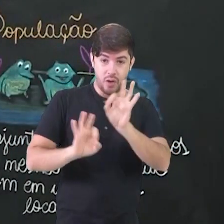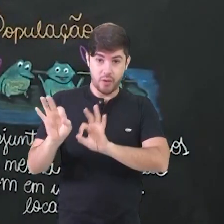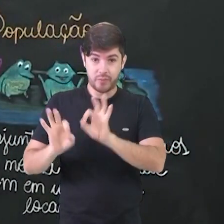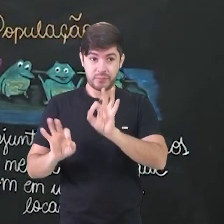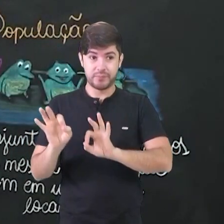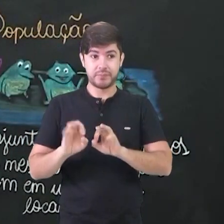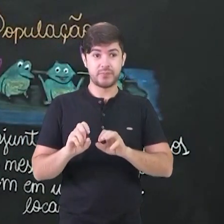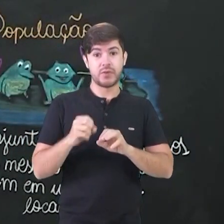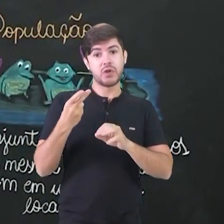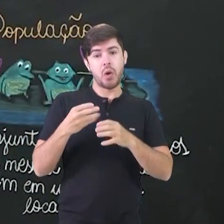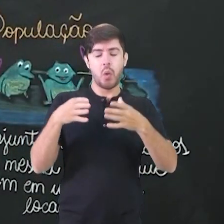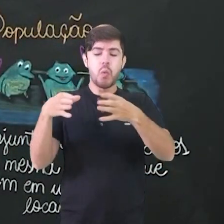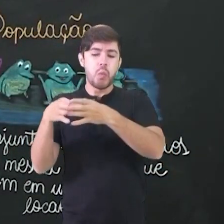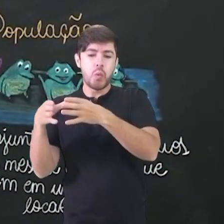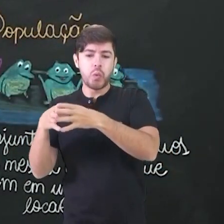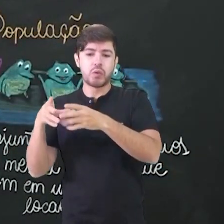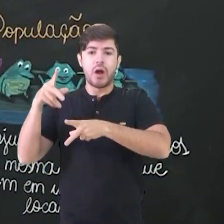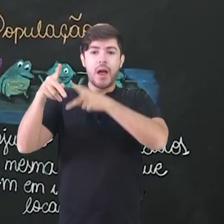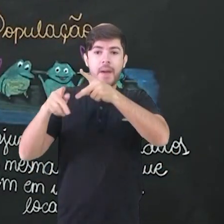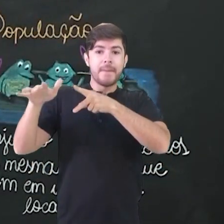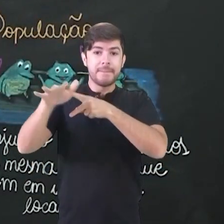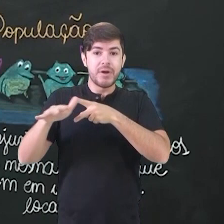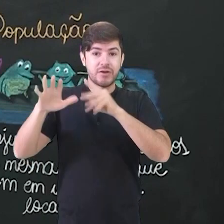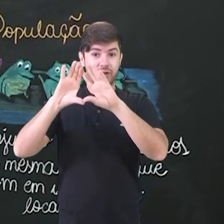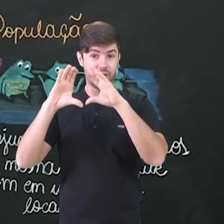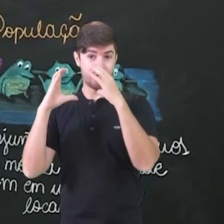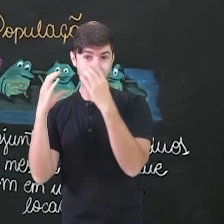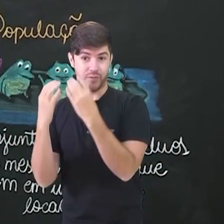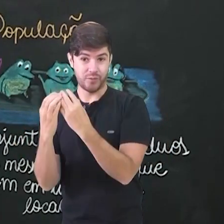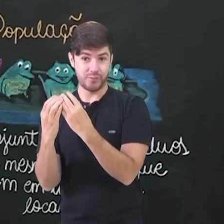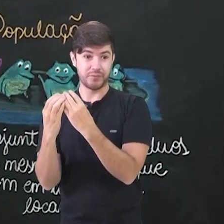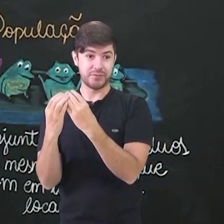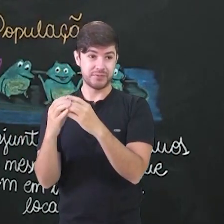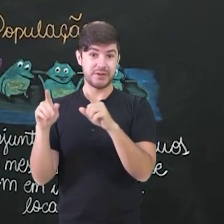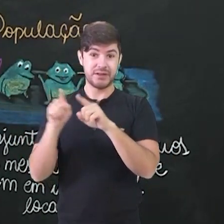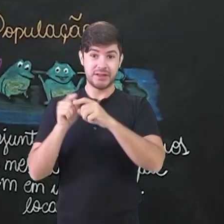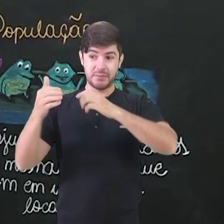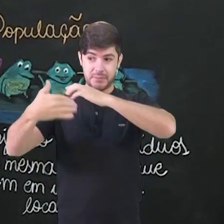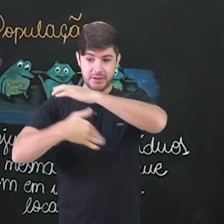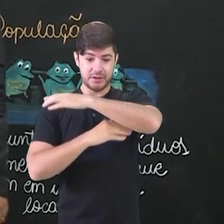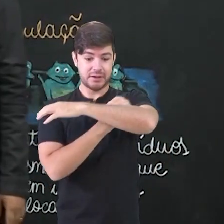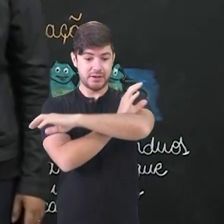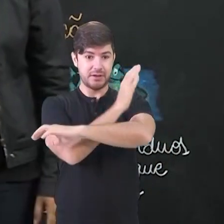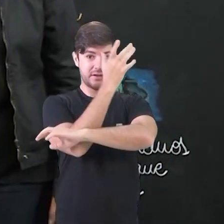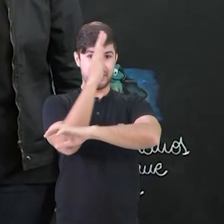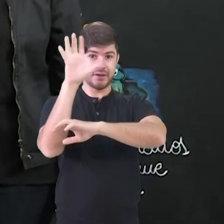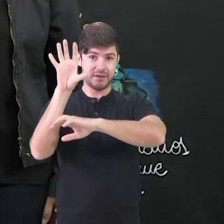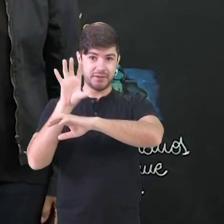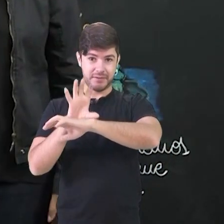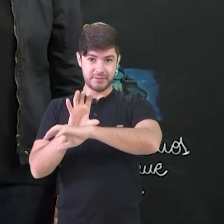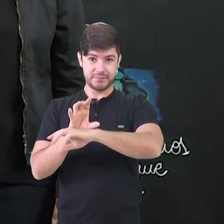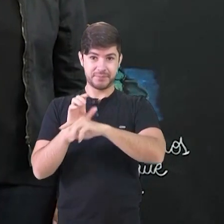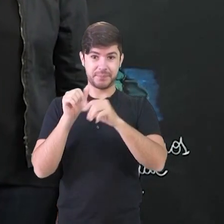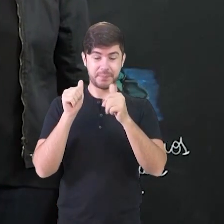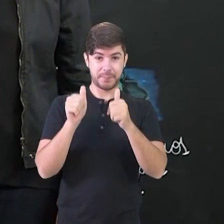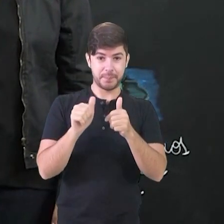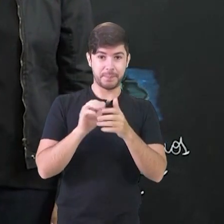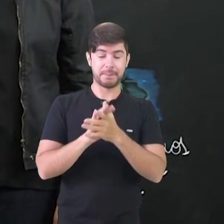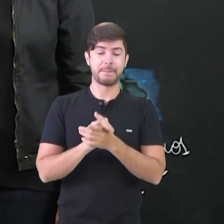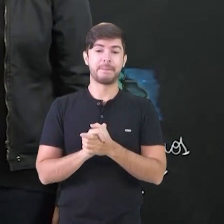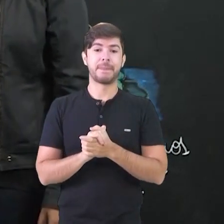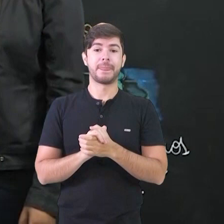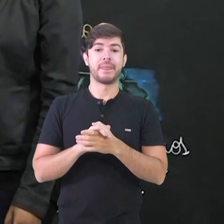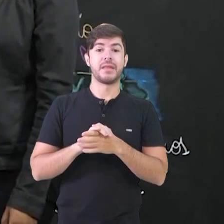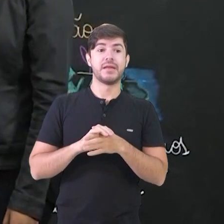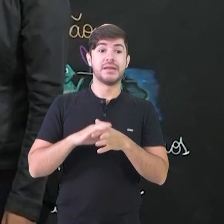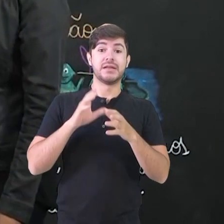organismo ou espécie, população, comunidade, ecossistema e biosfera. Sempre lembrando